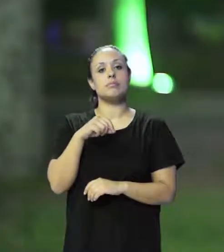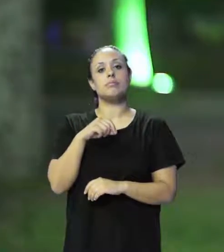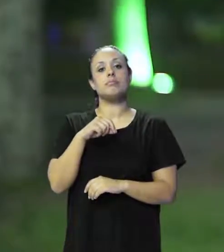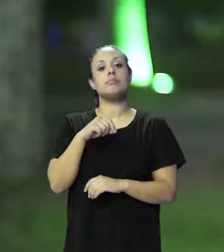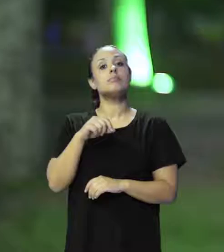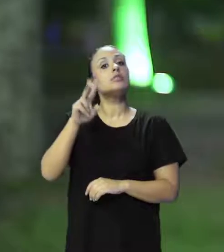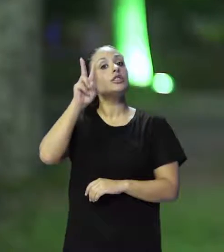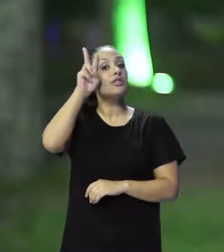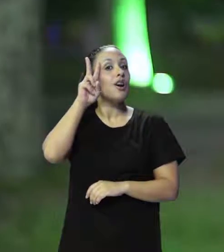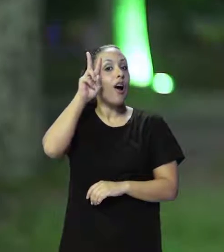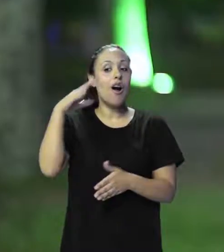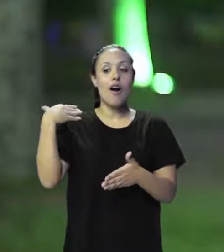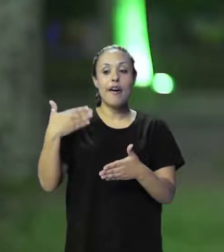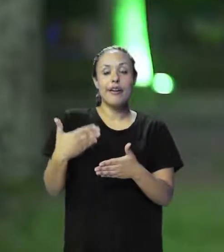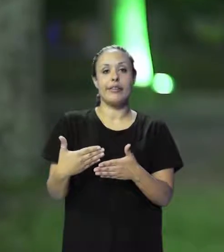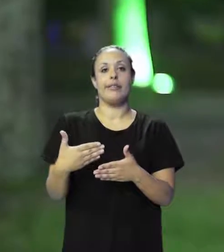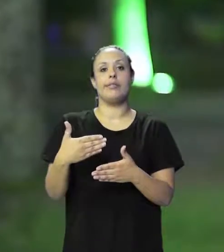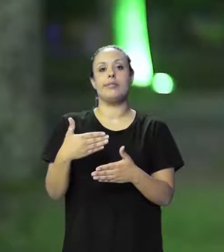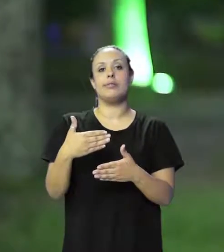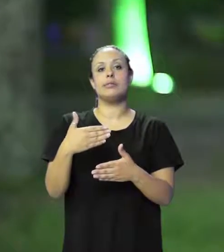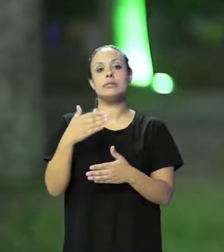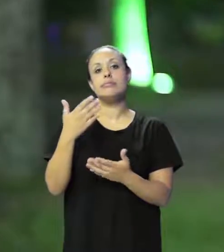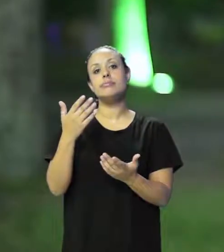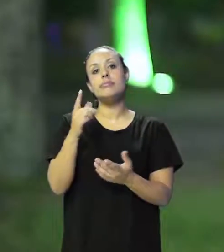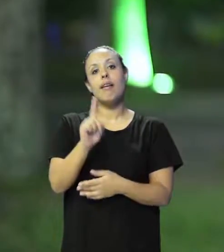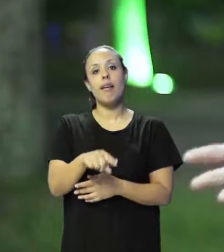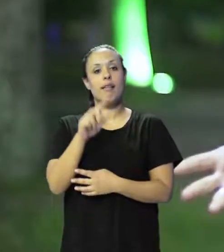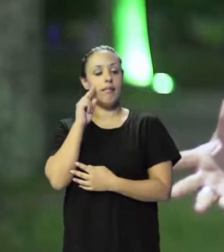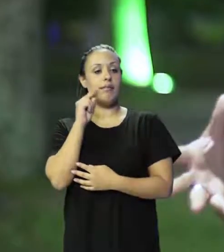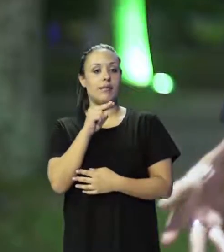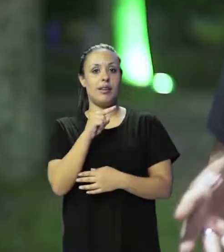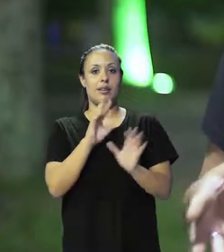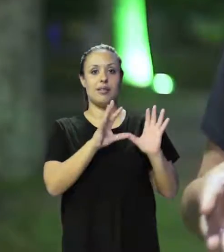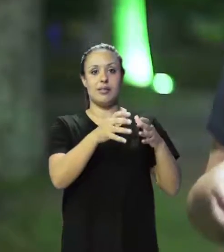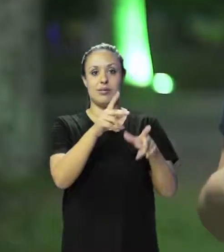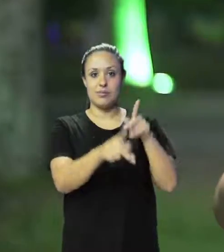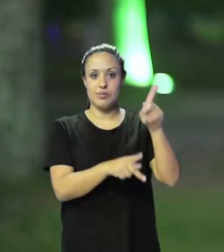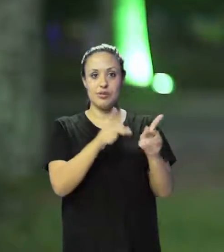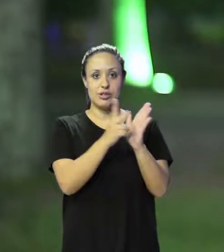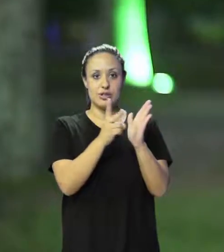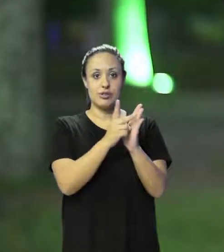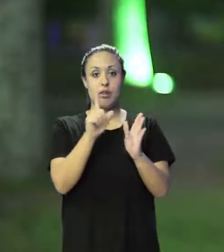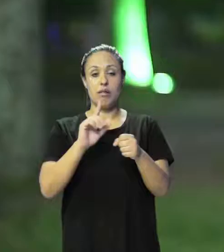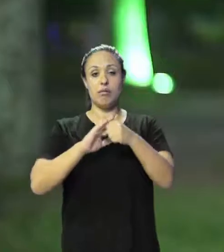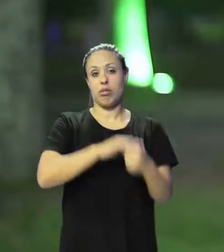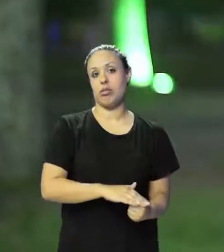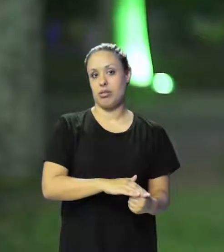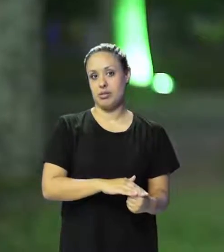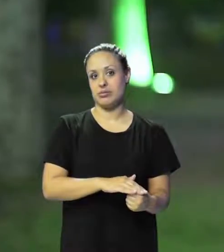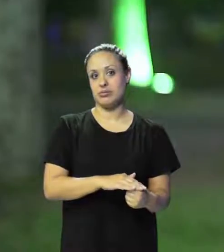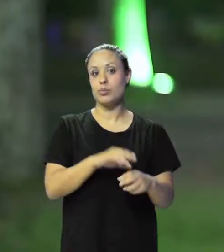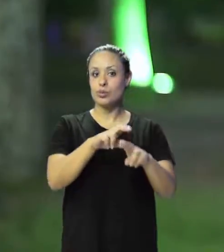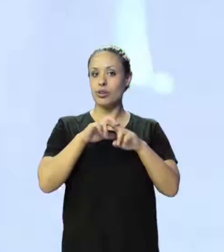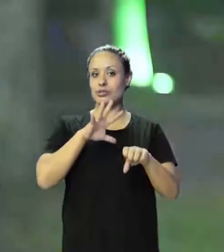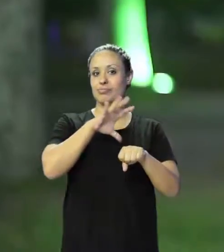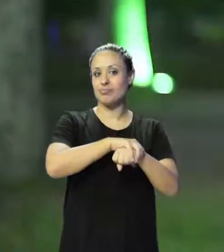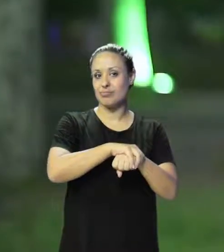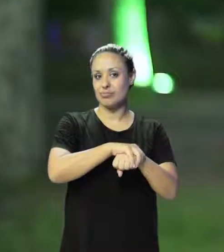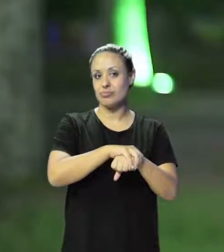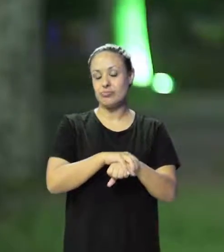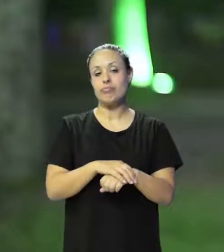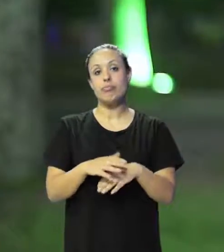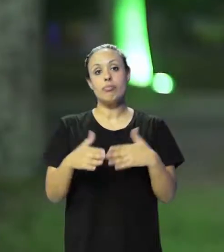constituição histórica onde os povos indígenas ocupam um lugar enquanto povo colonizado.